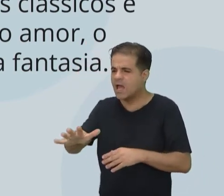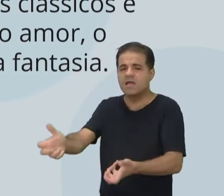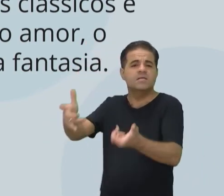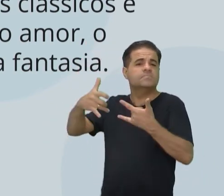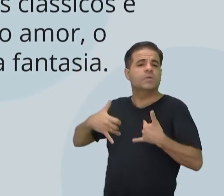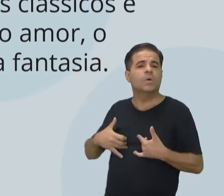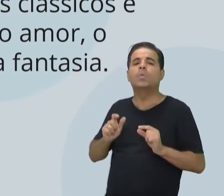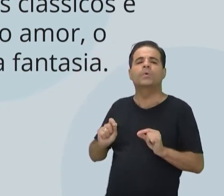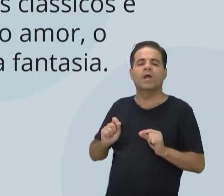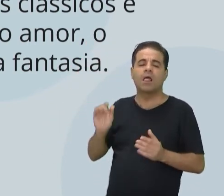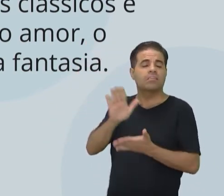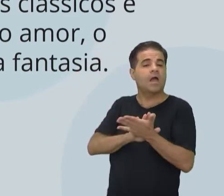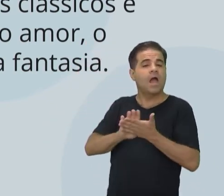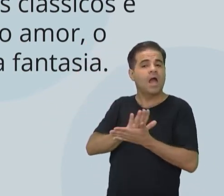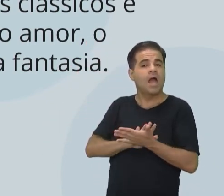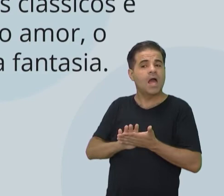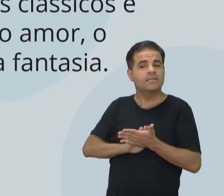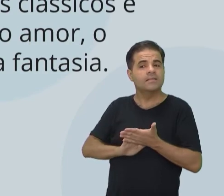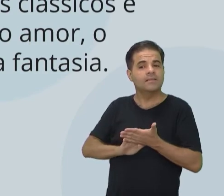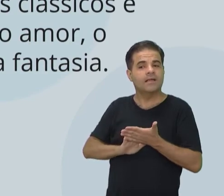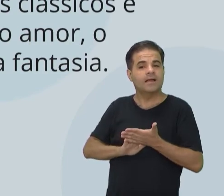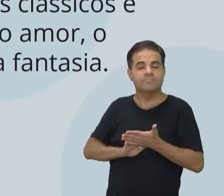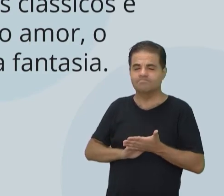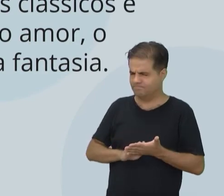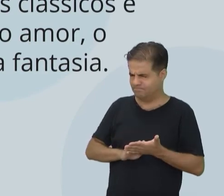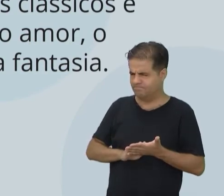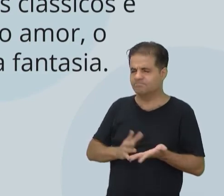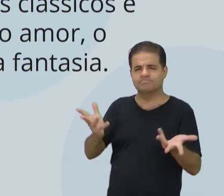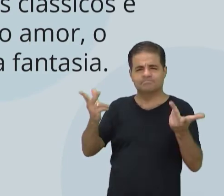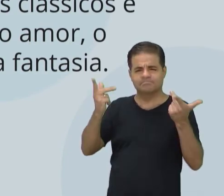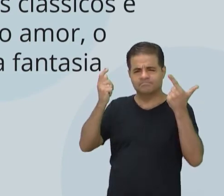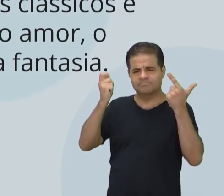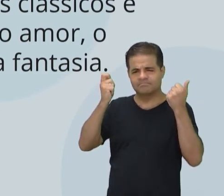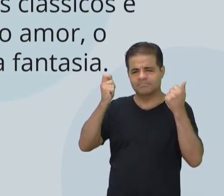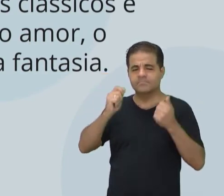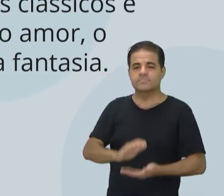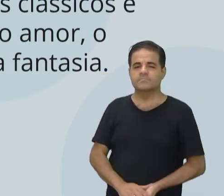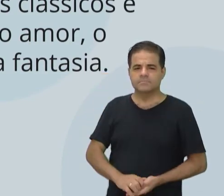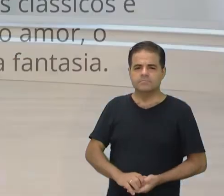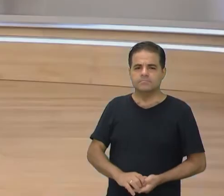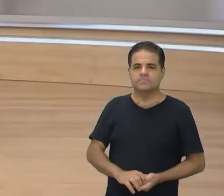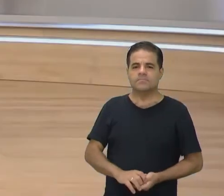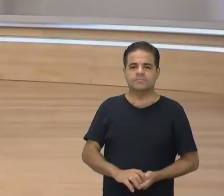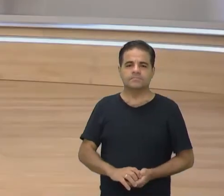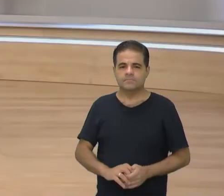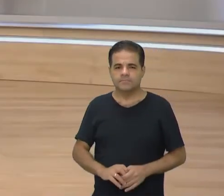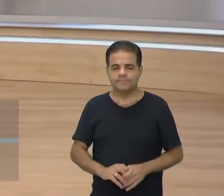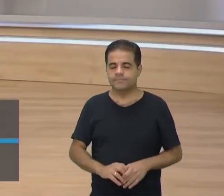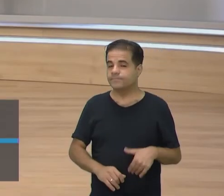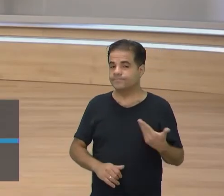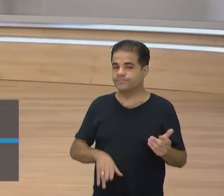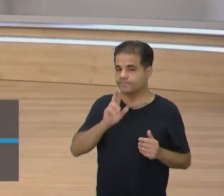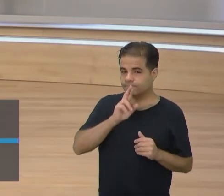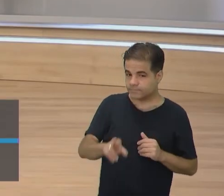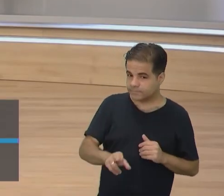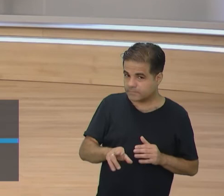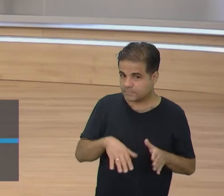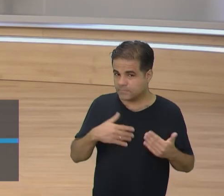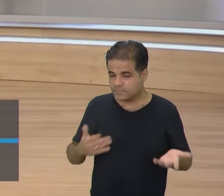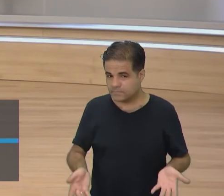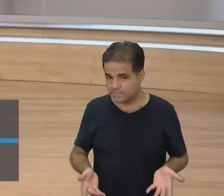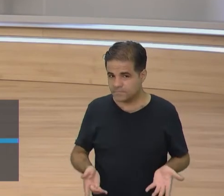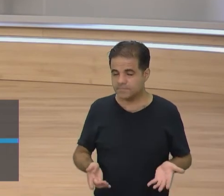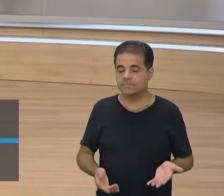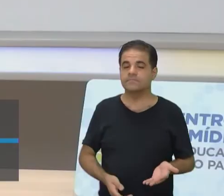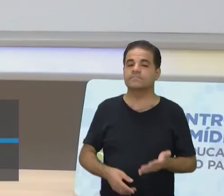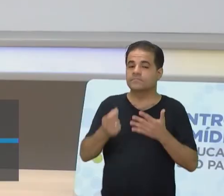Nada. Nossa, maravilhoso. O que ela foi confessar? O que ela esperava de resposta? Mas